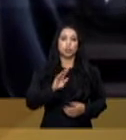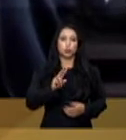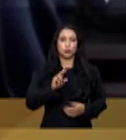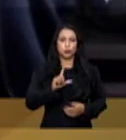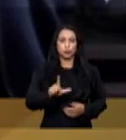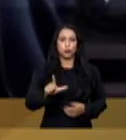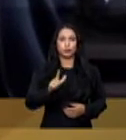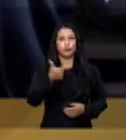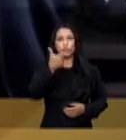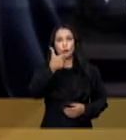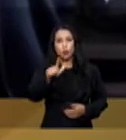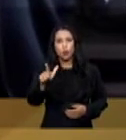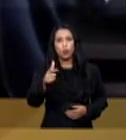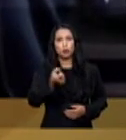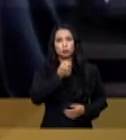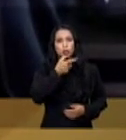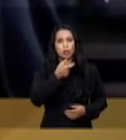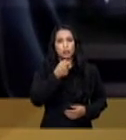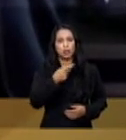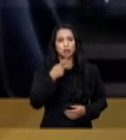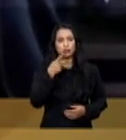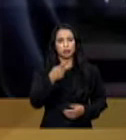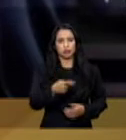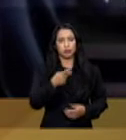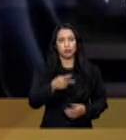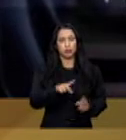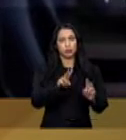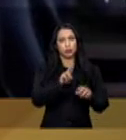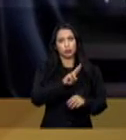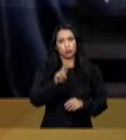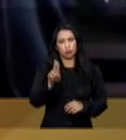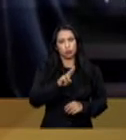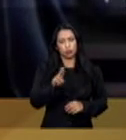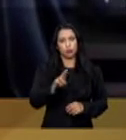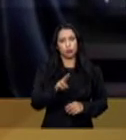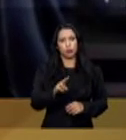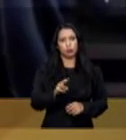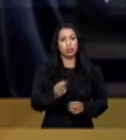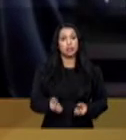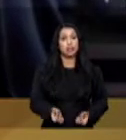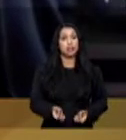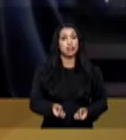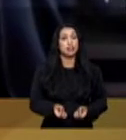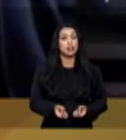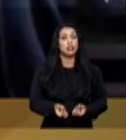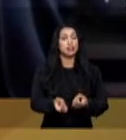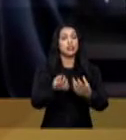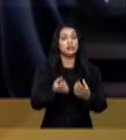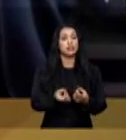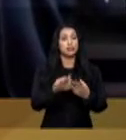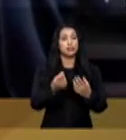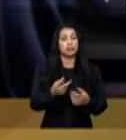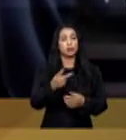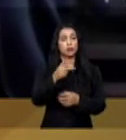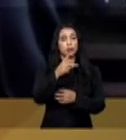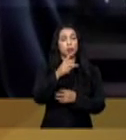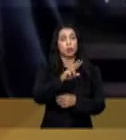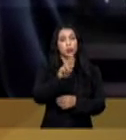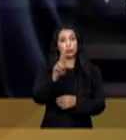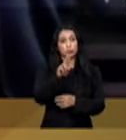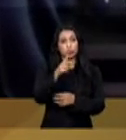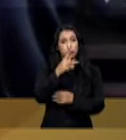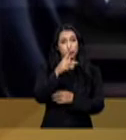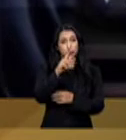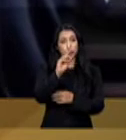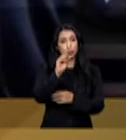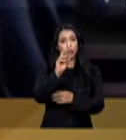Prostaglandina E1, ou PGE1, de nome comercial Prostin VR,